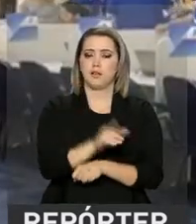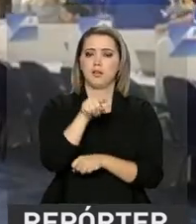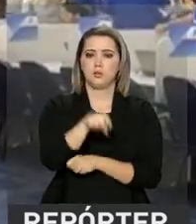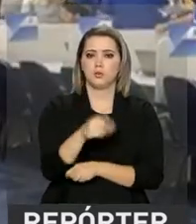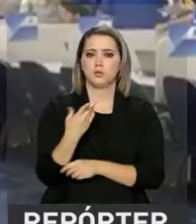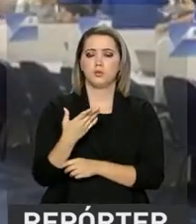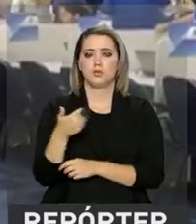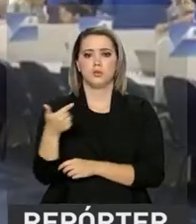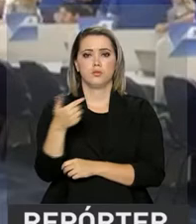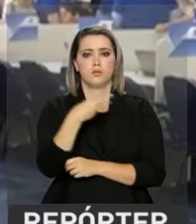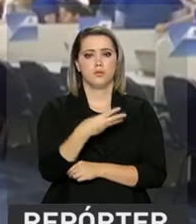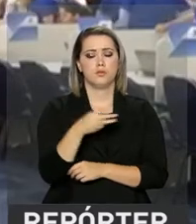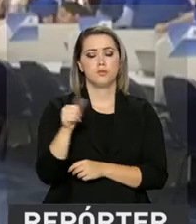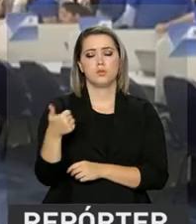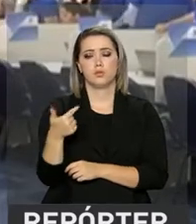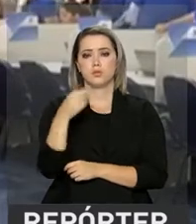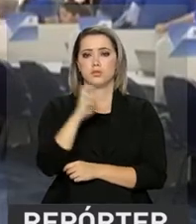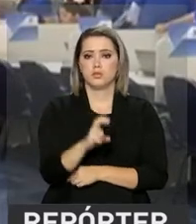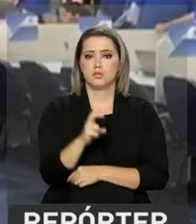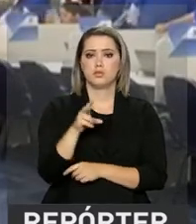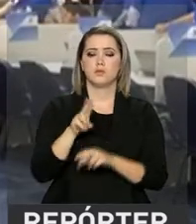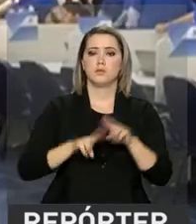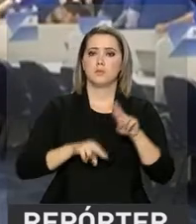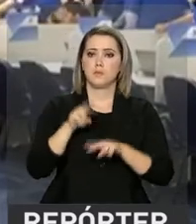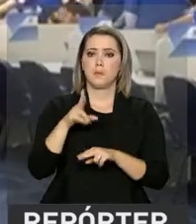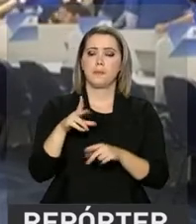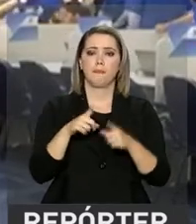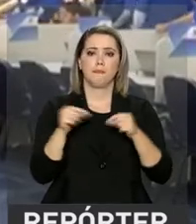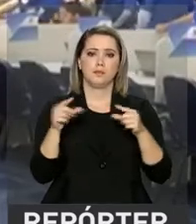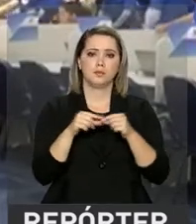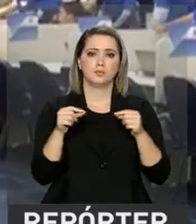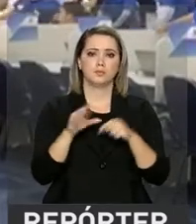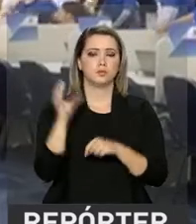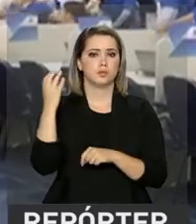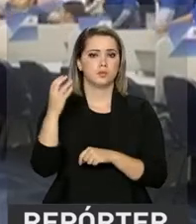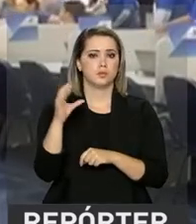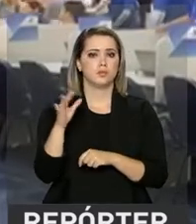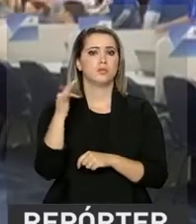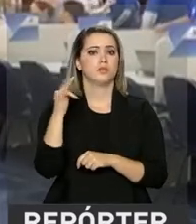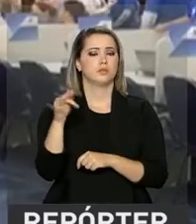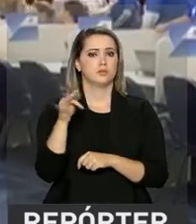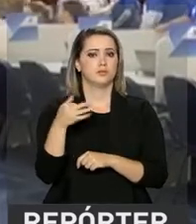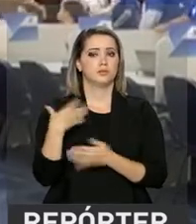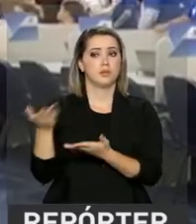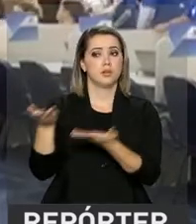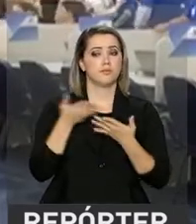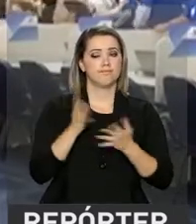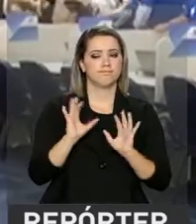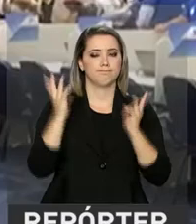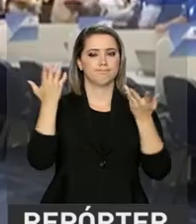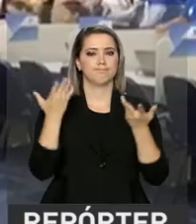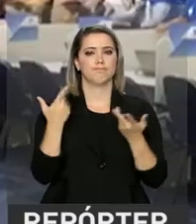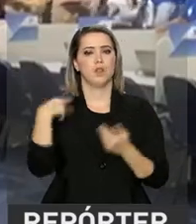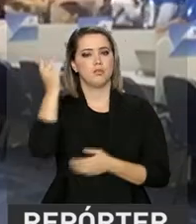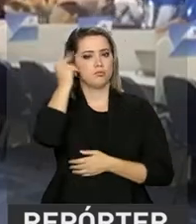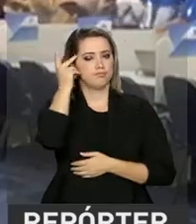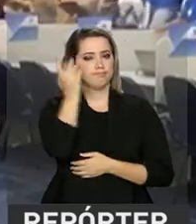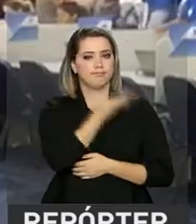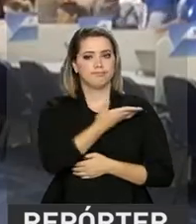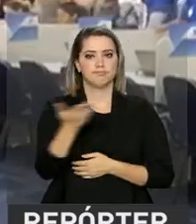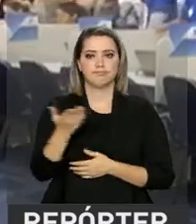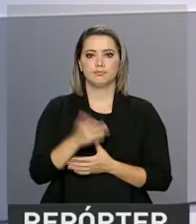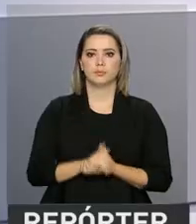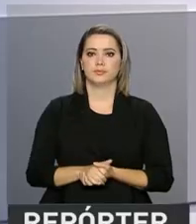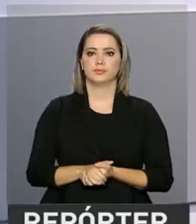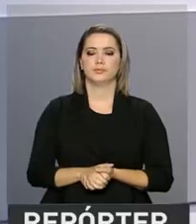entre os dias 23 e 25 de junho será a vez de brasília curitiba e fortaleza receber em um evento de são paulo josé luiz